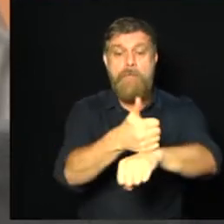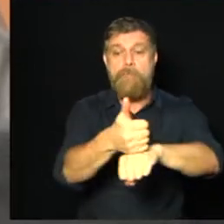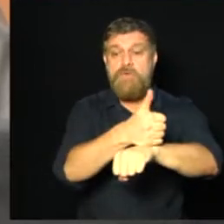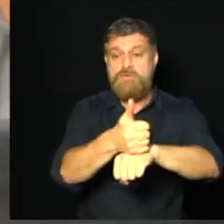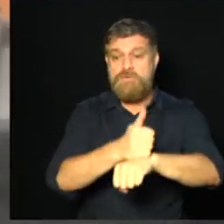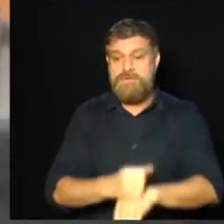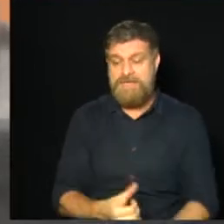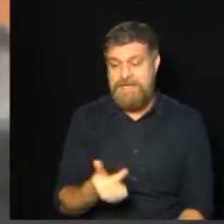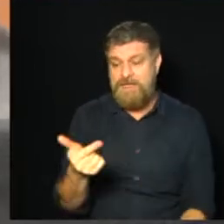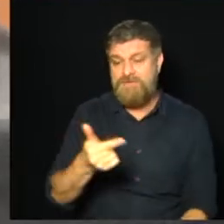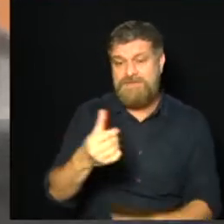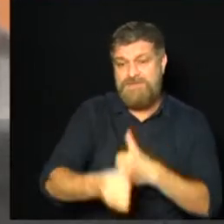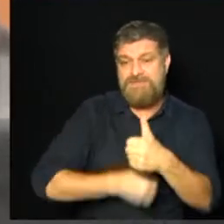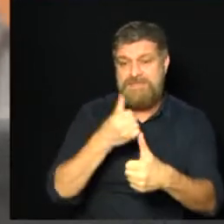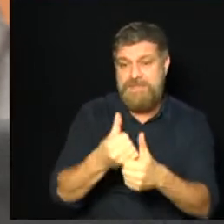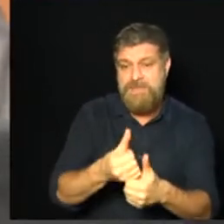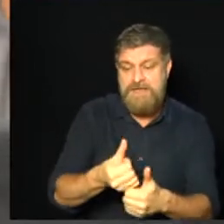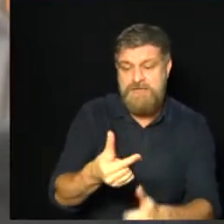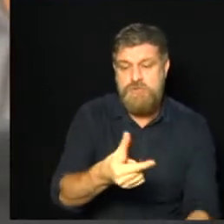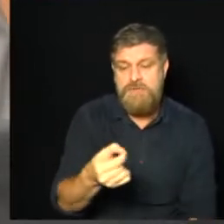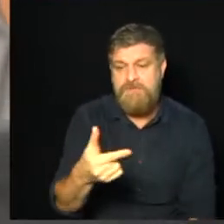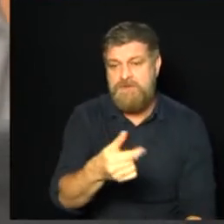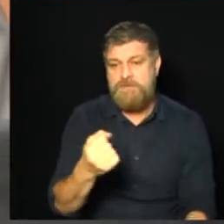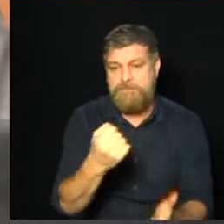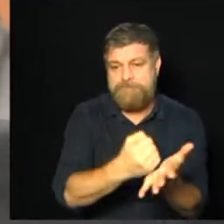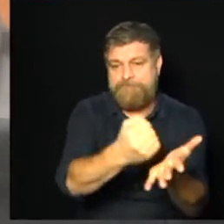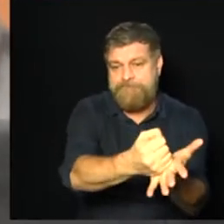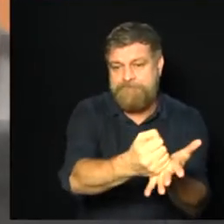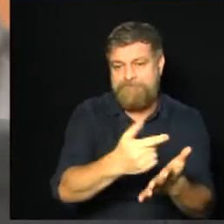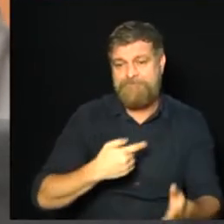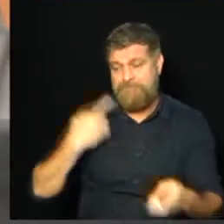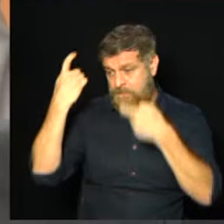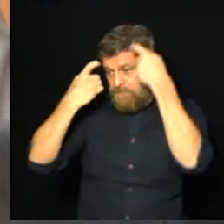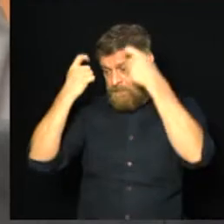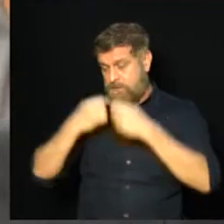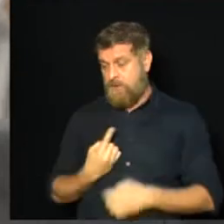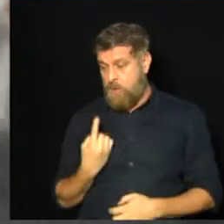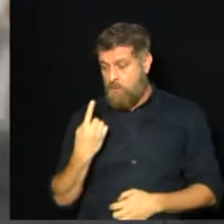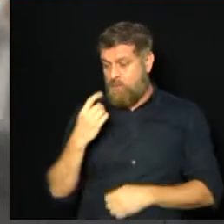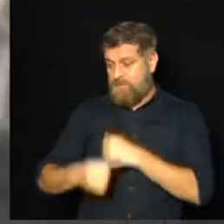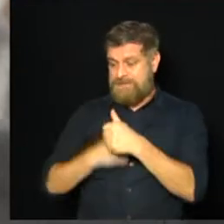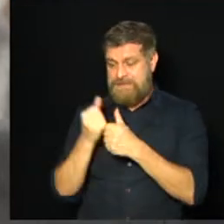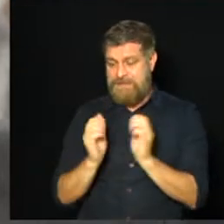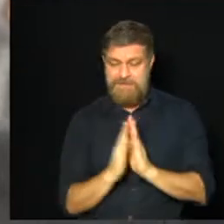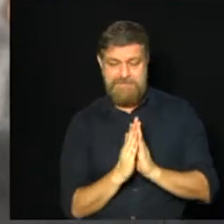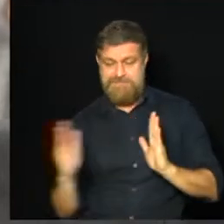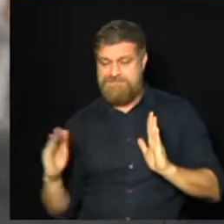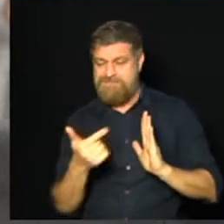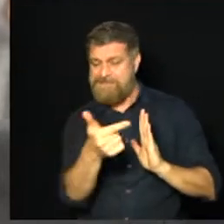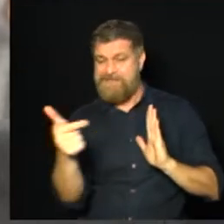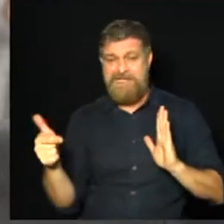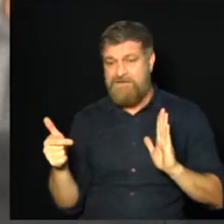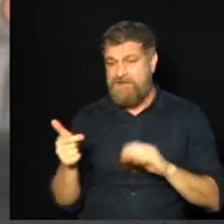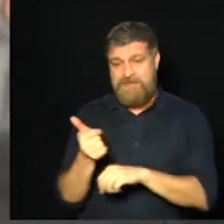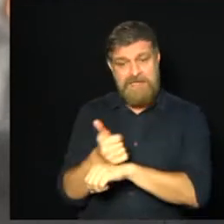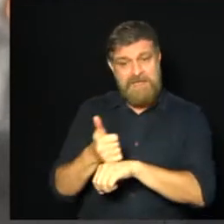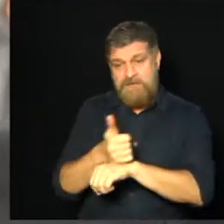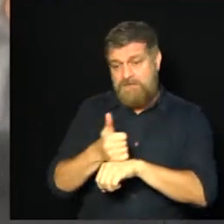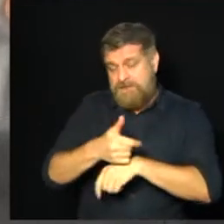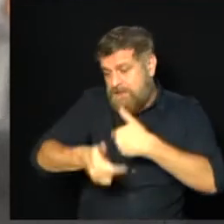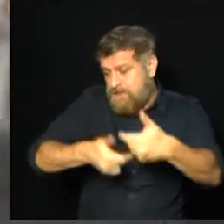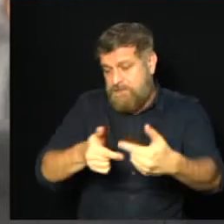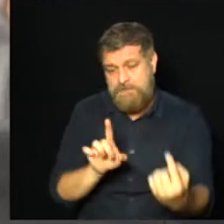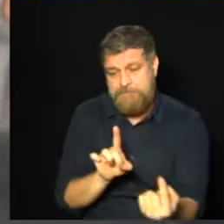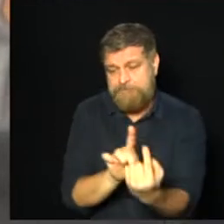do 2º semestre do ano que vem. E isso é altamente preocupante, porque vai seguramente a ter problema de